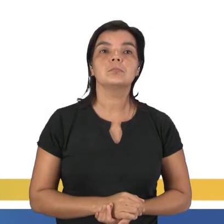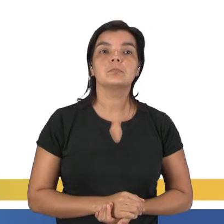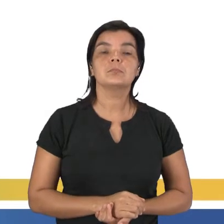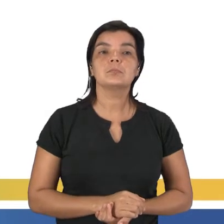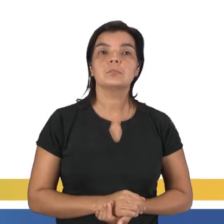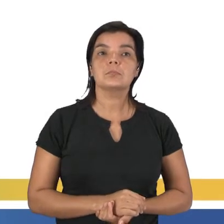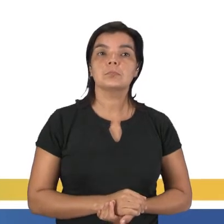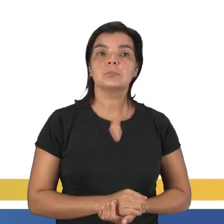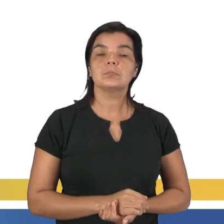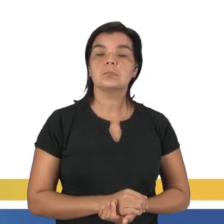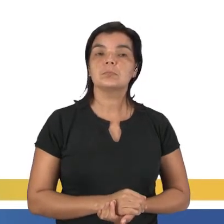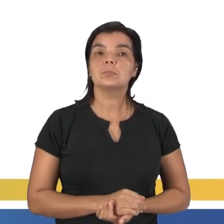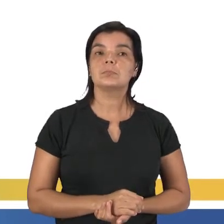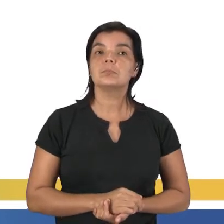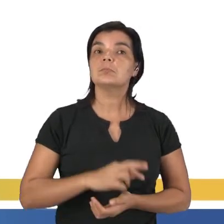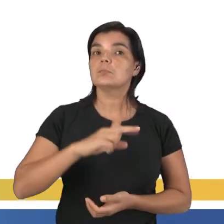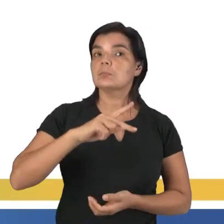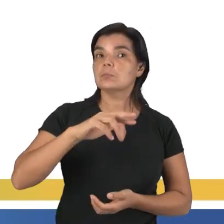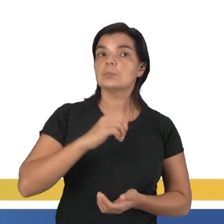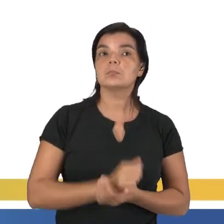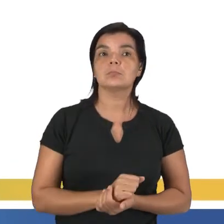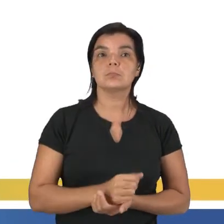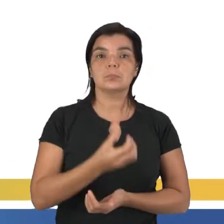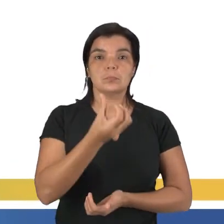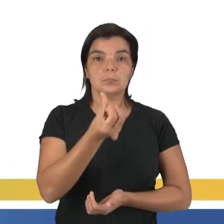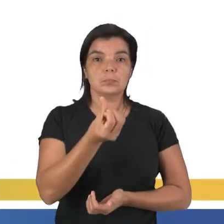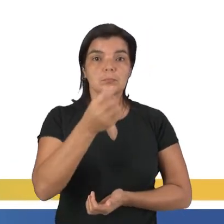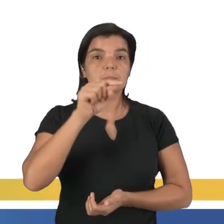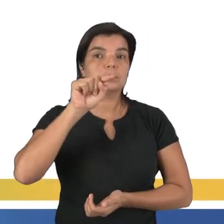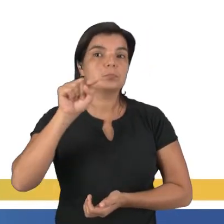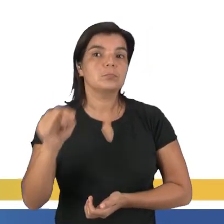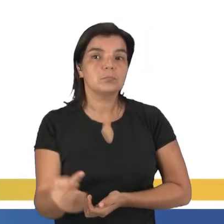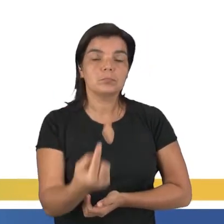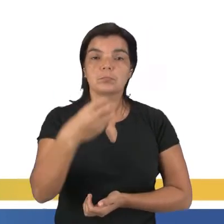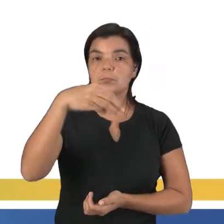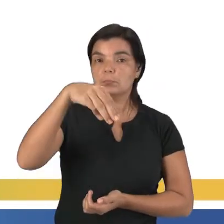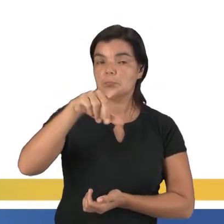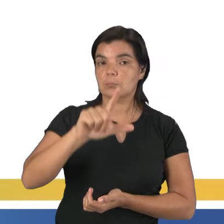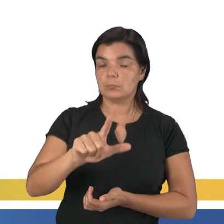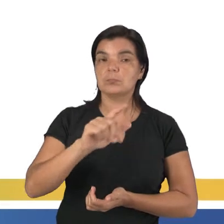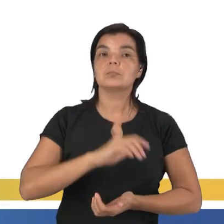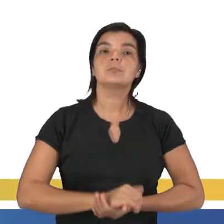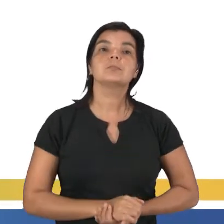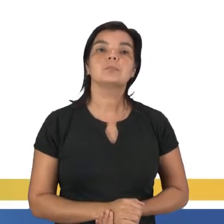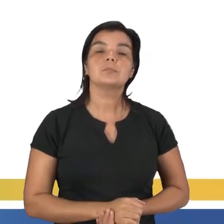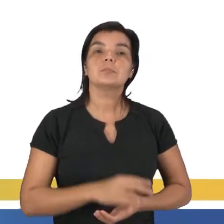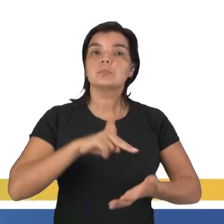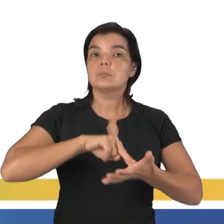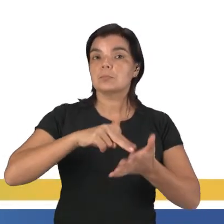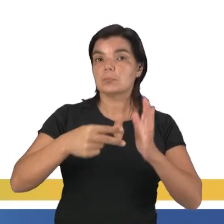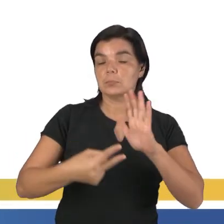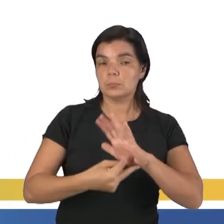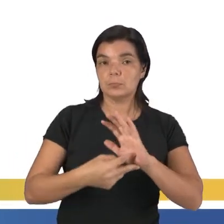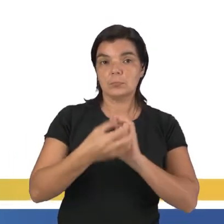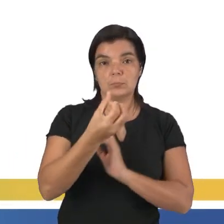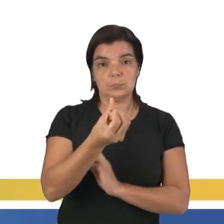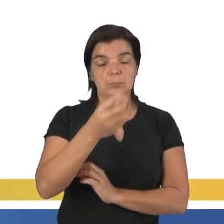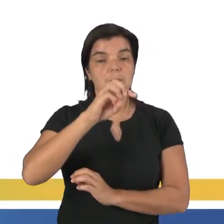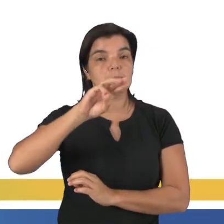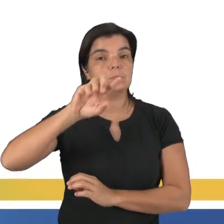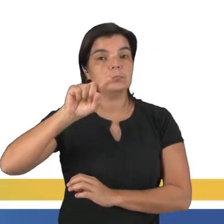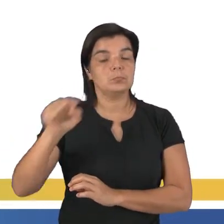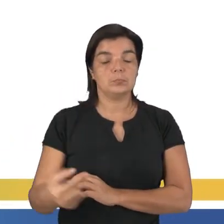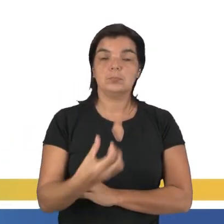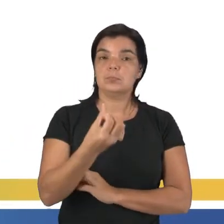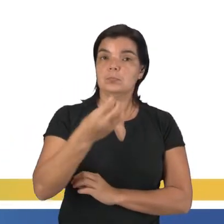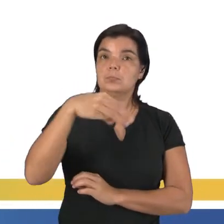10 vezes 10 vezes 10 vezes 6 vai ser igual a 6.000 ml. Ou seja, 6 litros